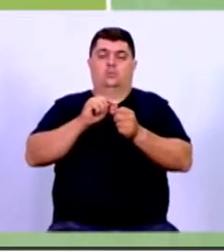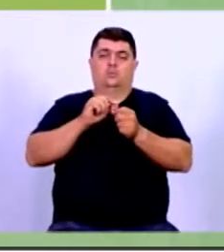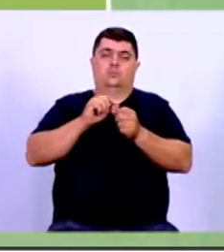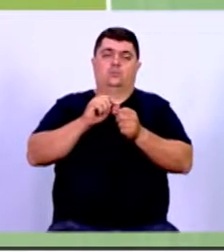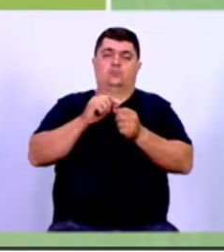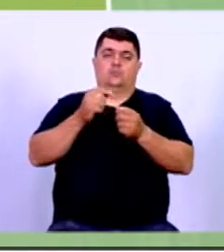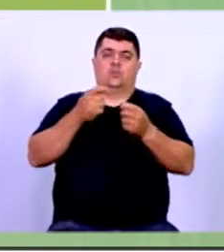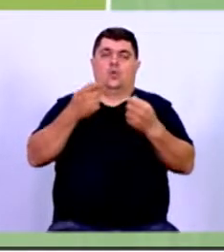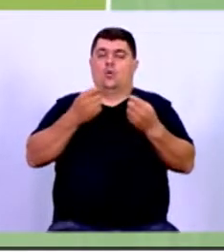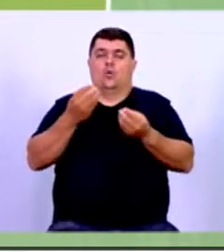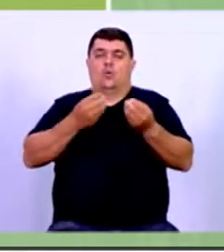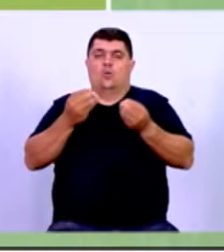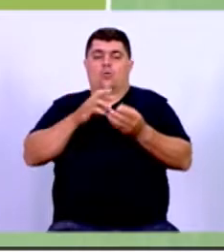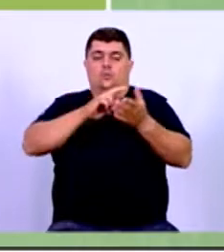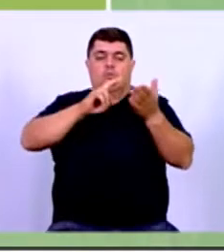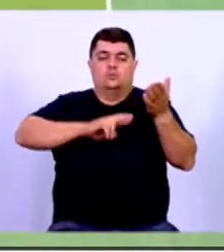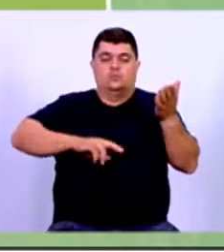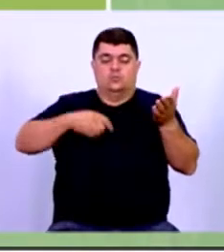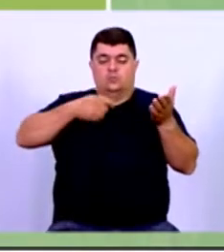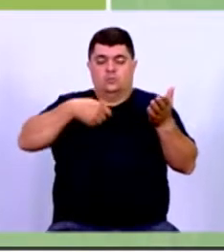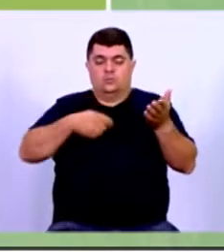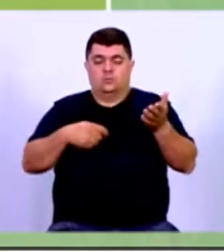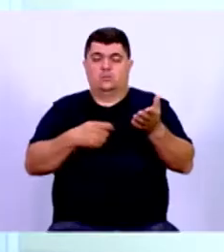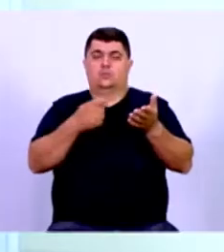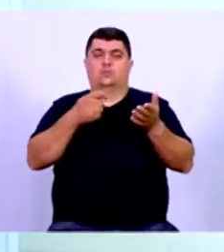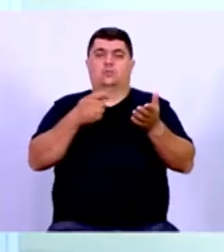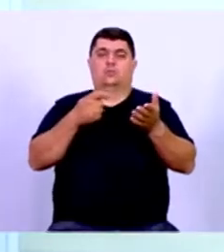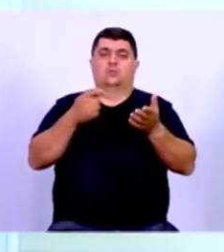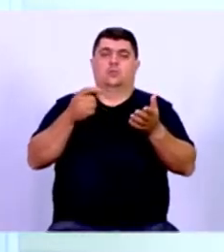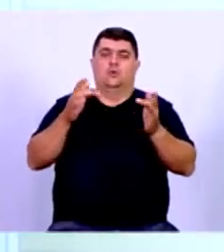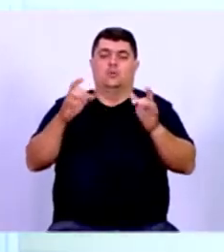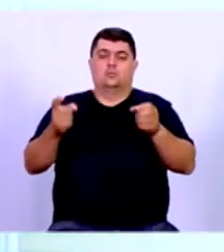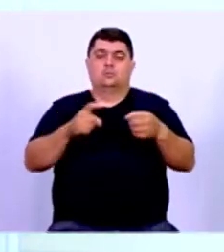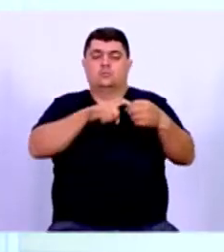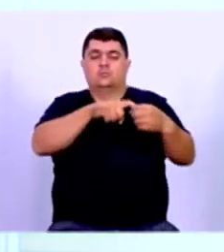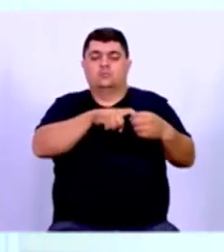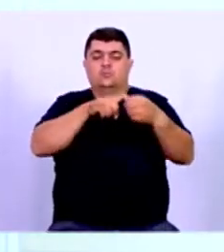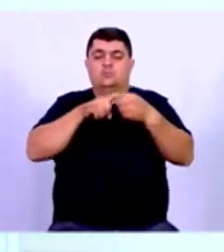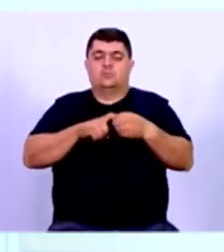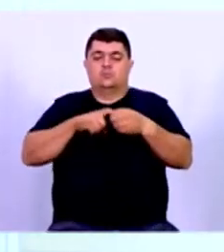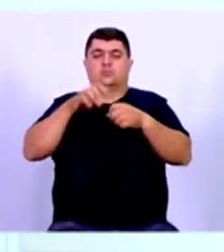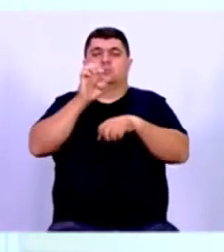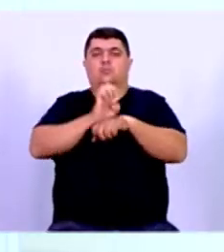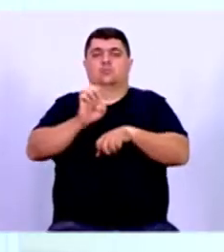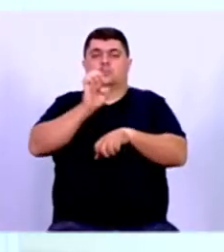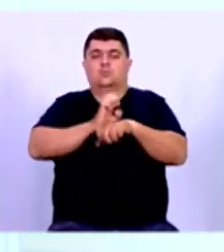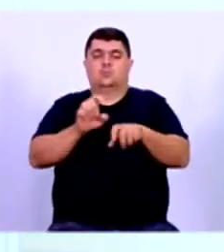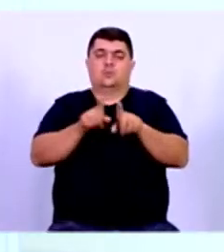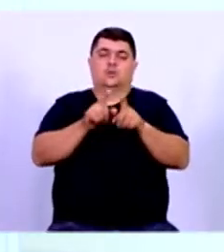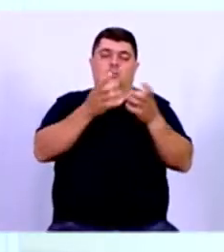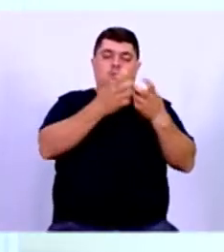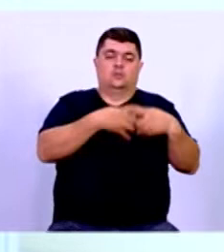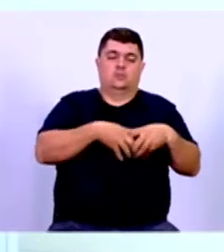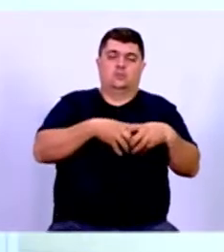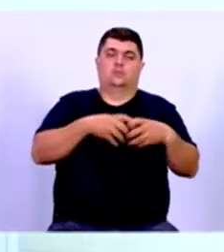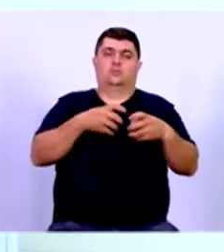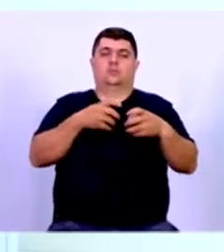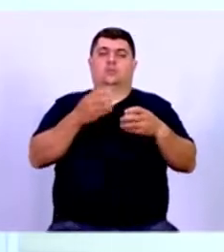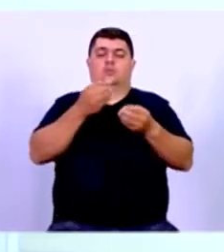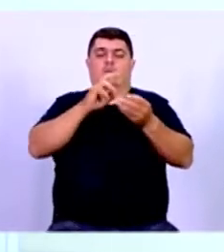que é assinada essa parceria entre o instituto e a empresa onde o aluno vai realizar o estágio, quais